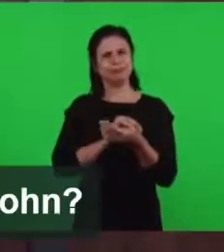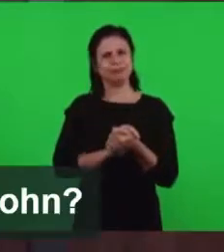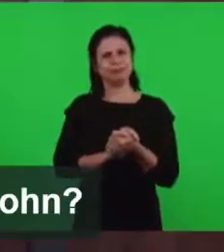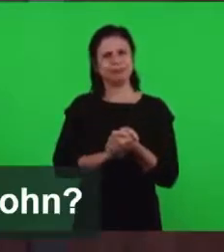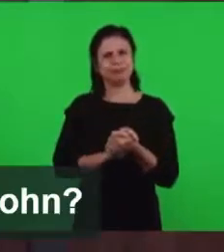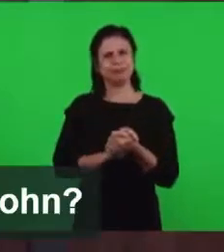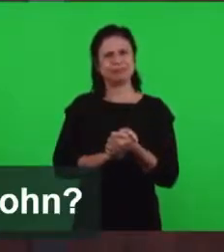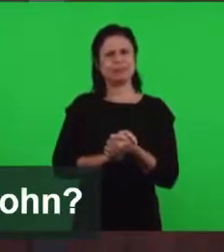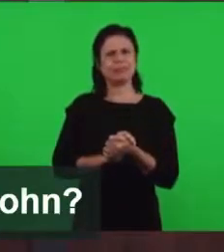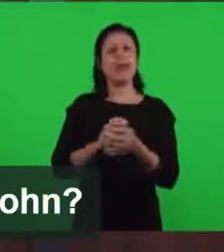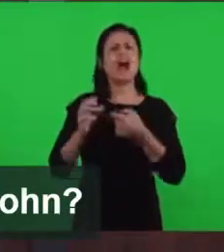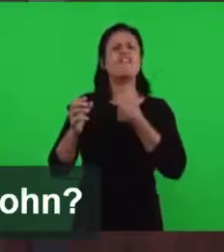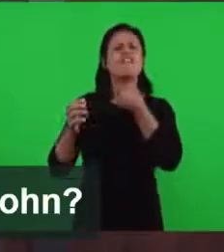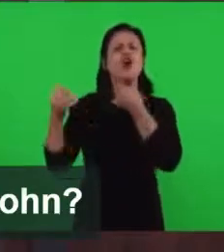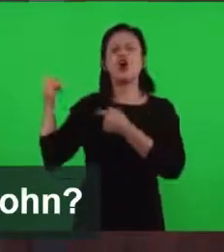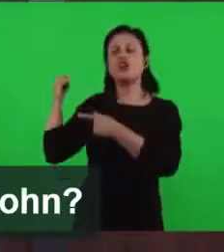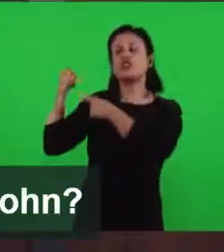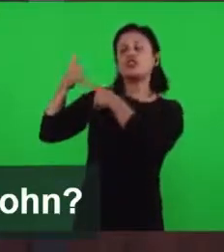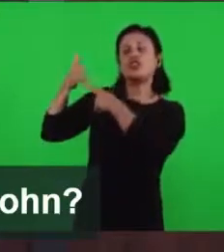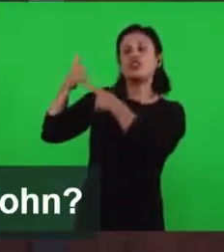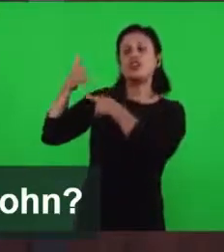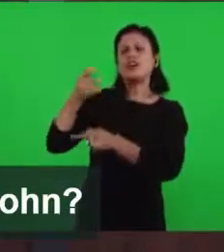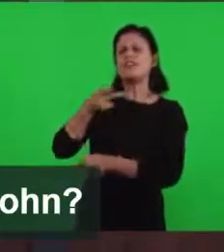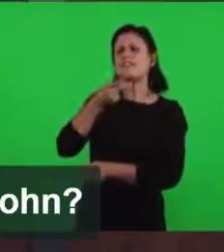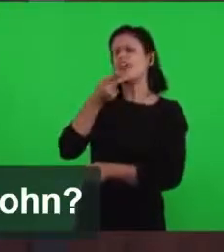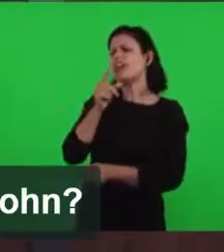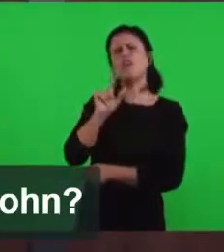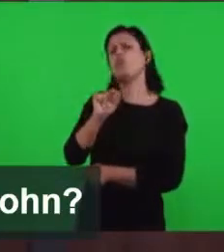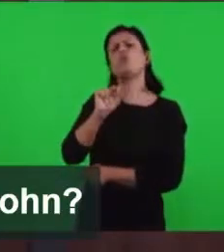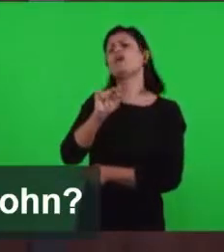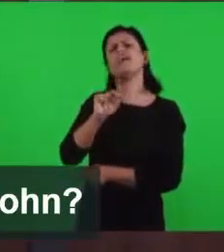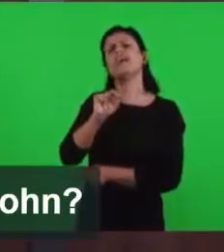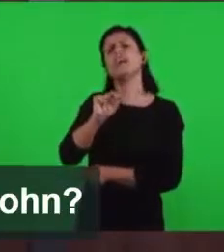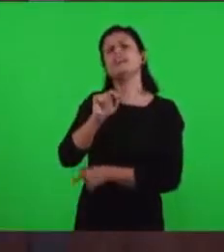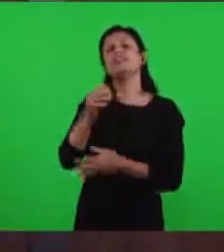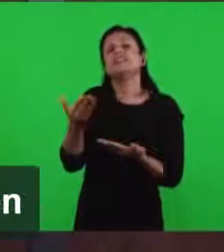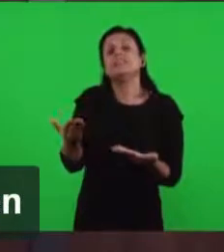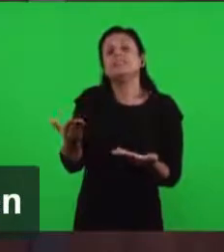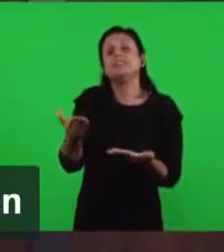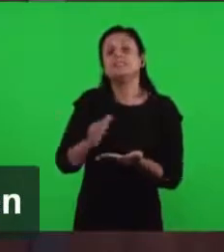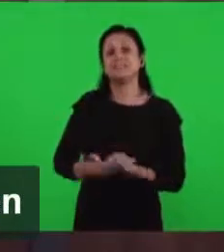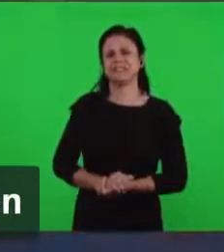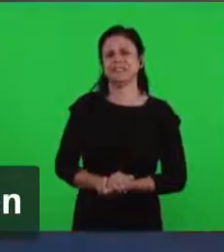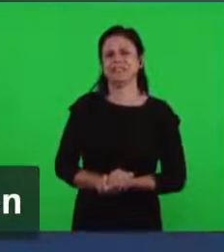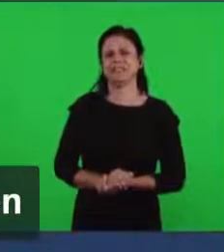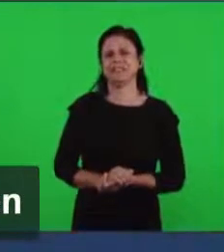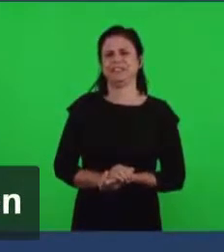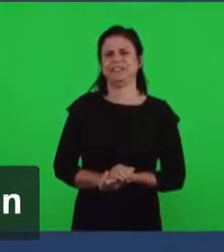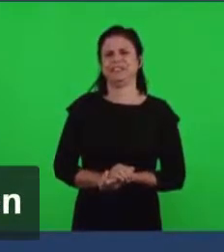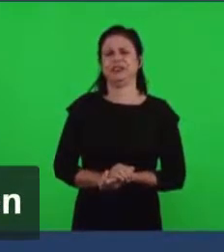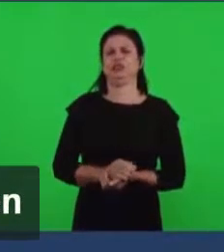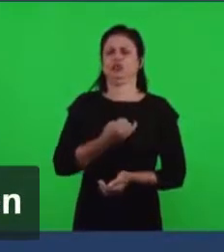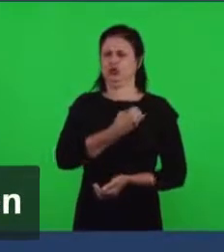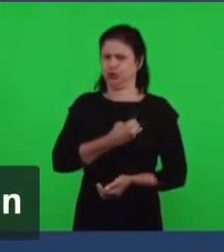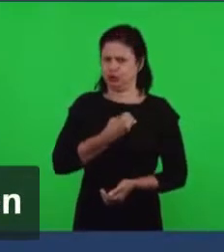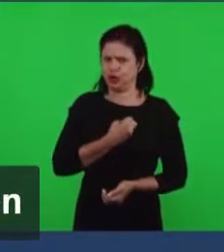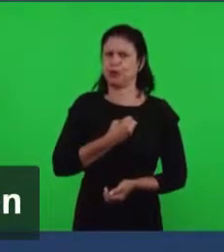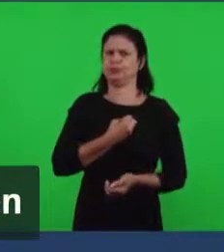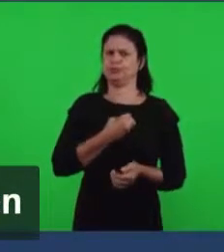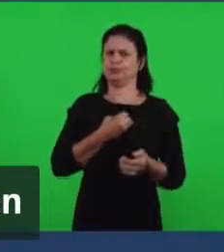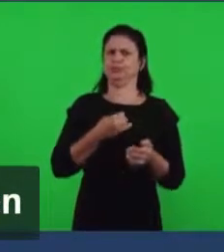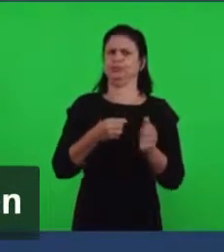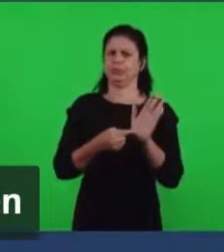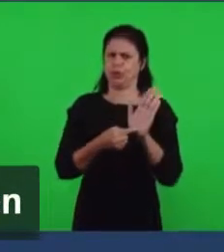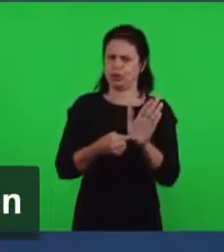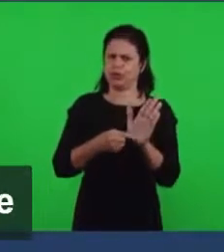dizia a voz a joão o que dizia a voz joão então o texto joão descreve josé seguro